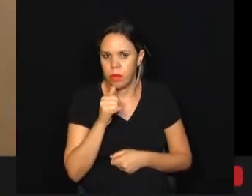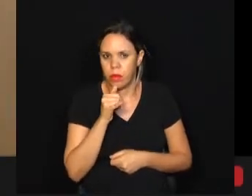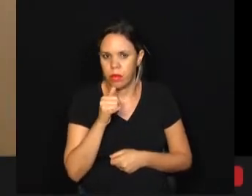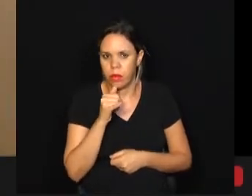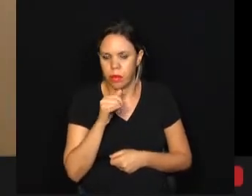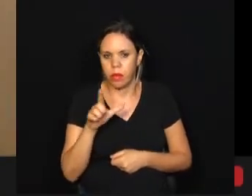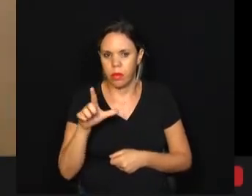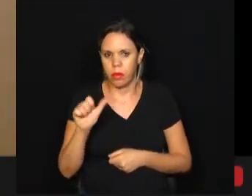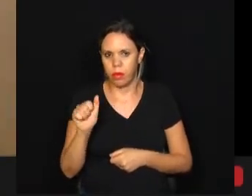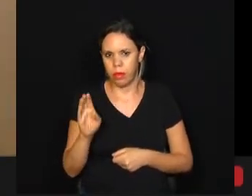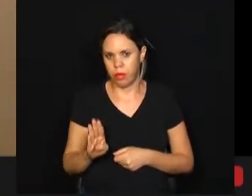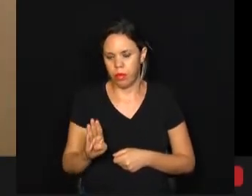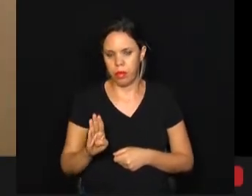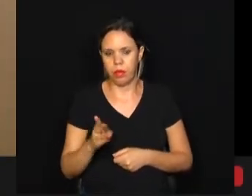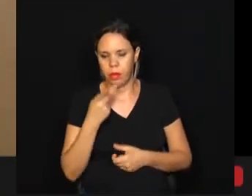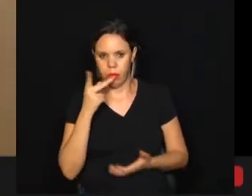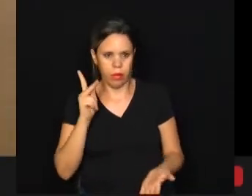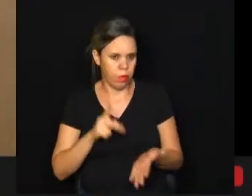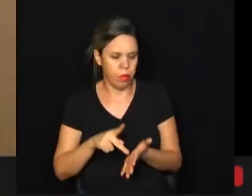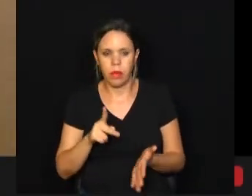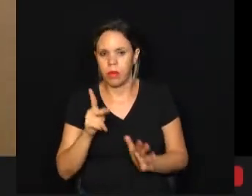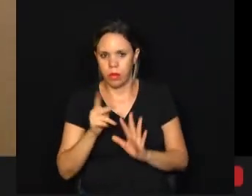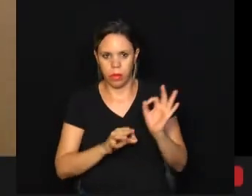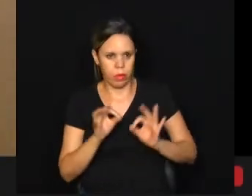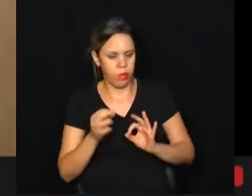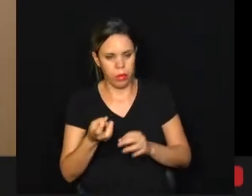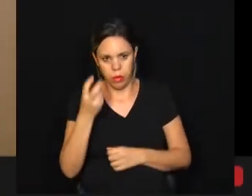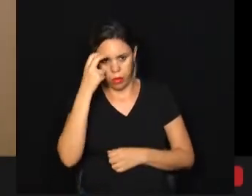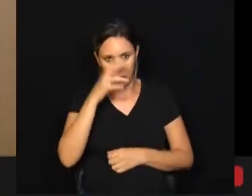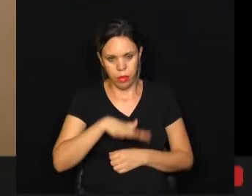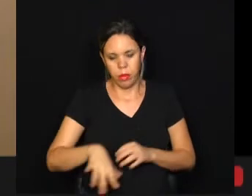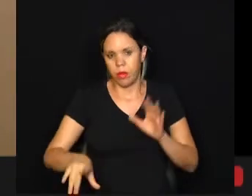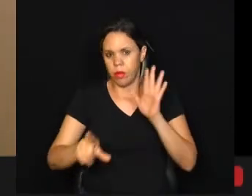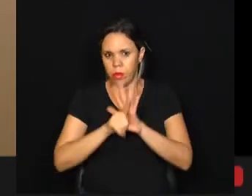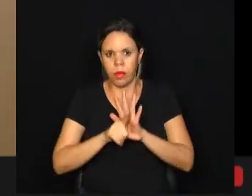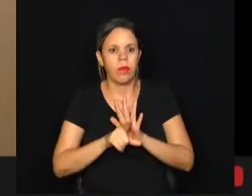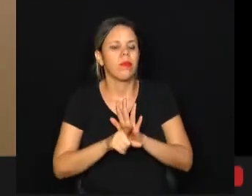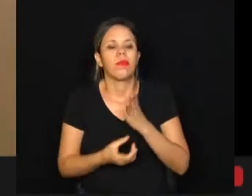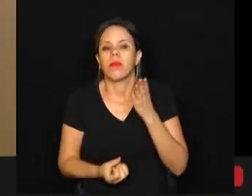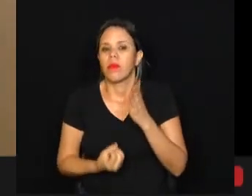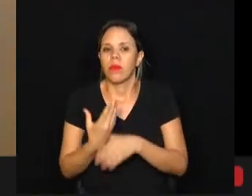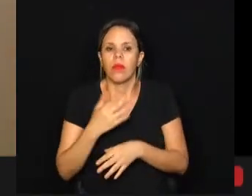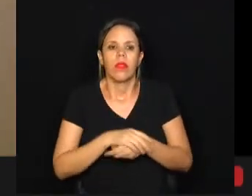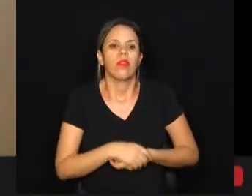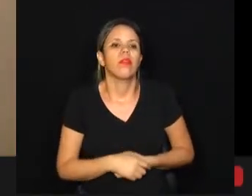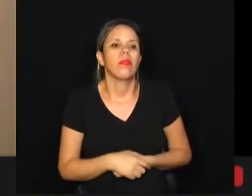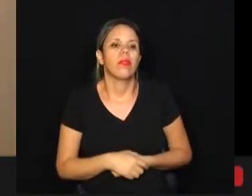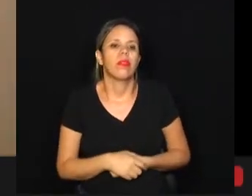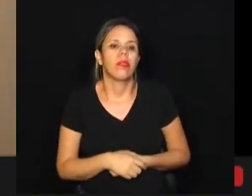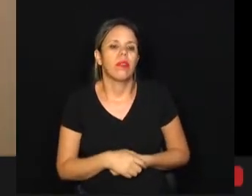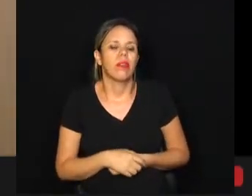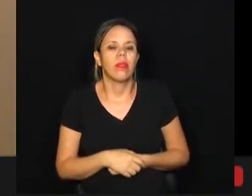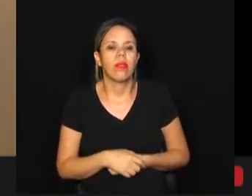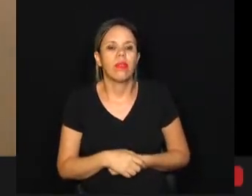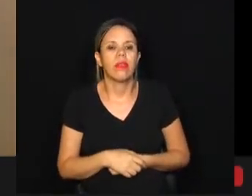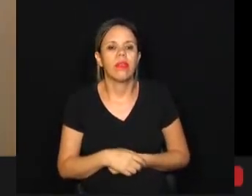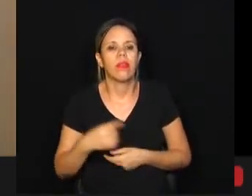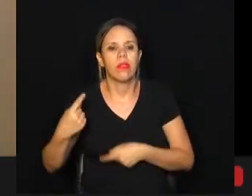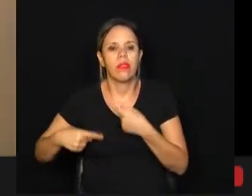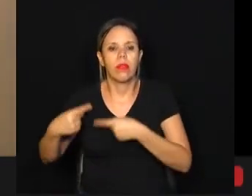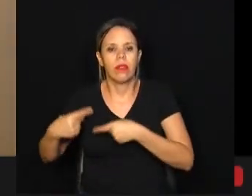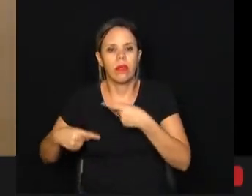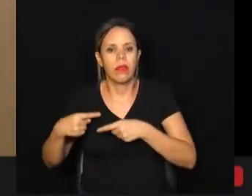LAB. Aí estou falando concretamente no plano cultural, uma lei que foi criada pelo parlamento, né, foi criada